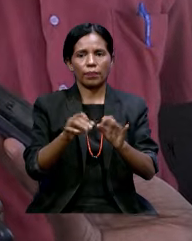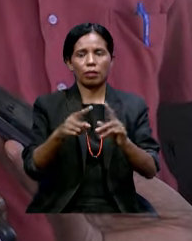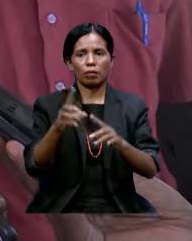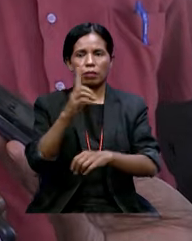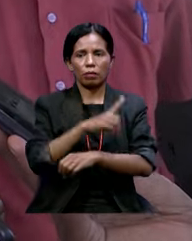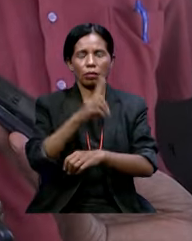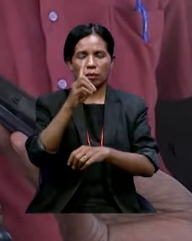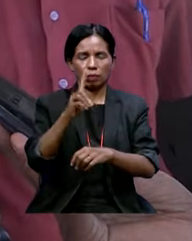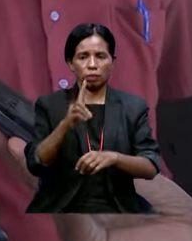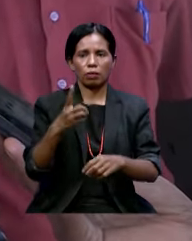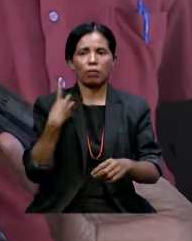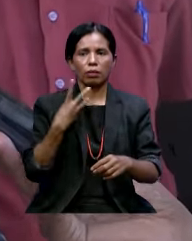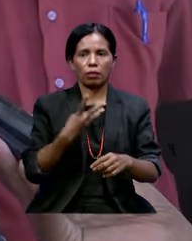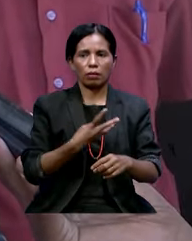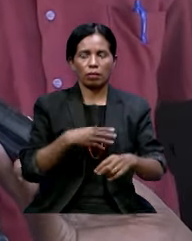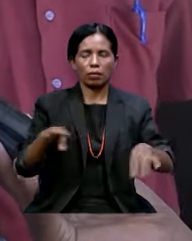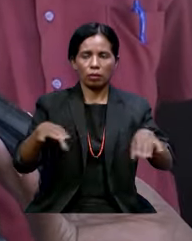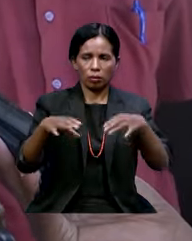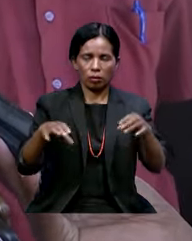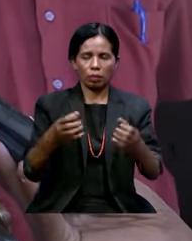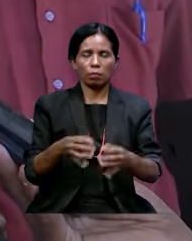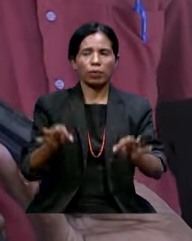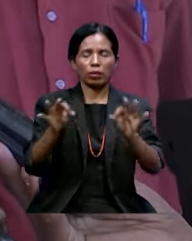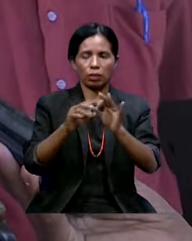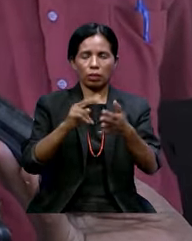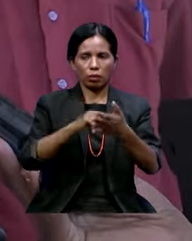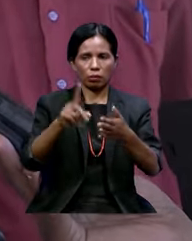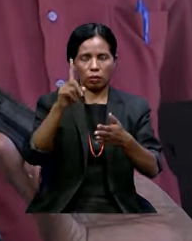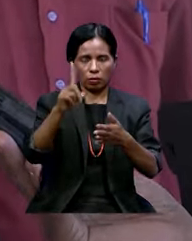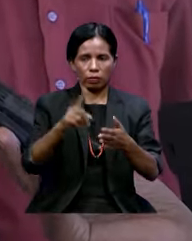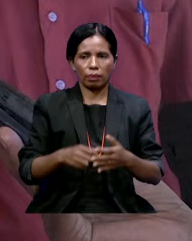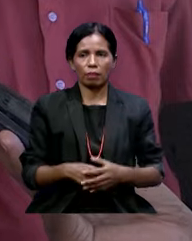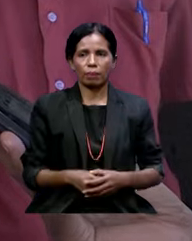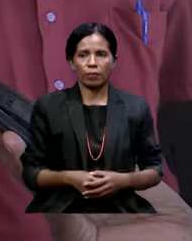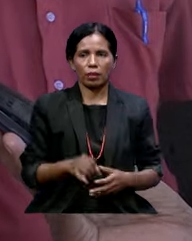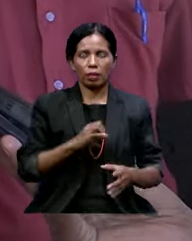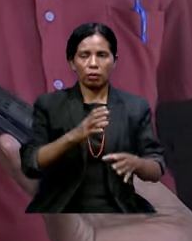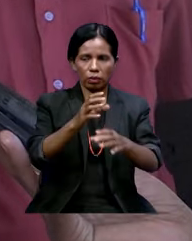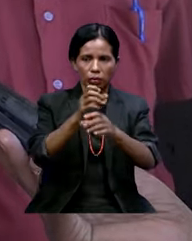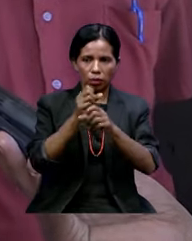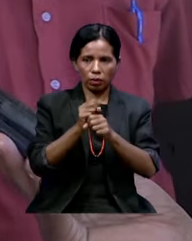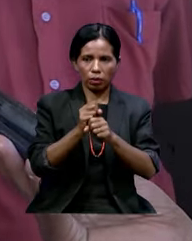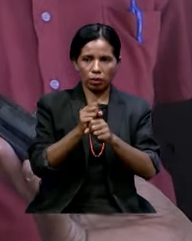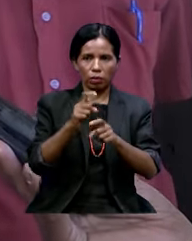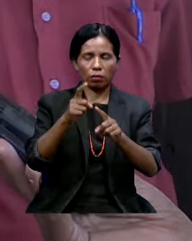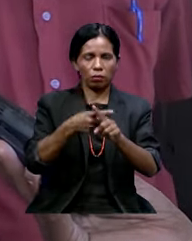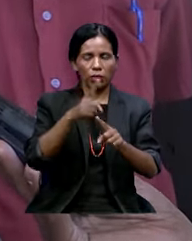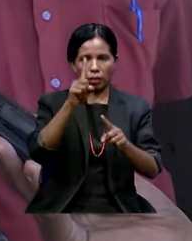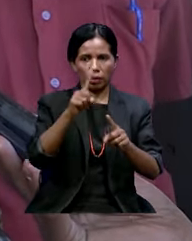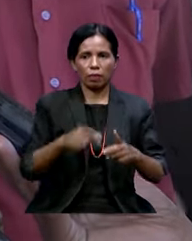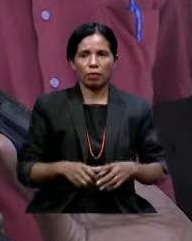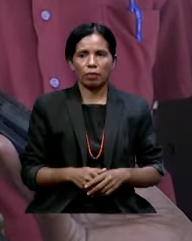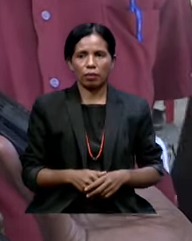1 lançamento ba serviço prioritário numero 1 nem tem que resolver hamo simo knarne o hal fulang ida